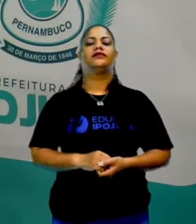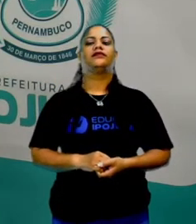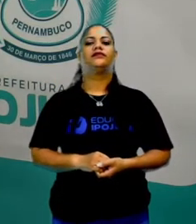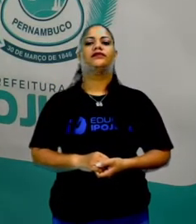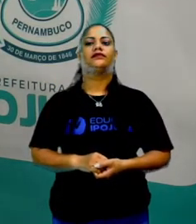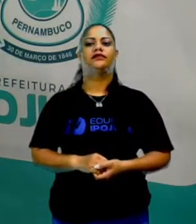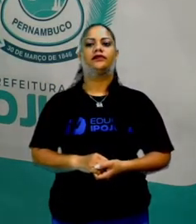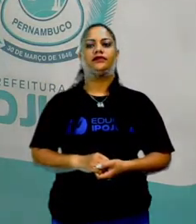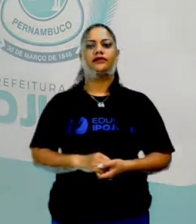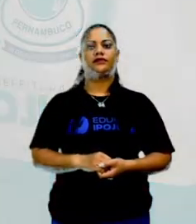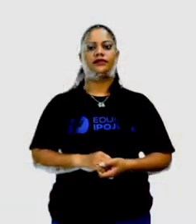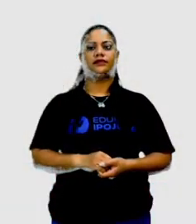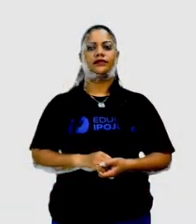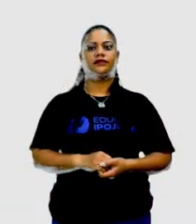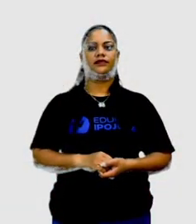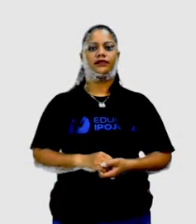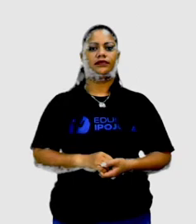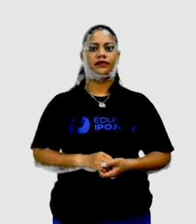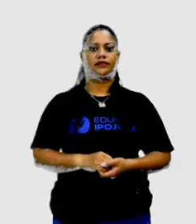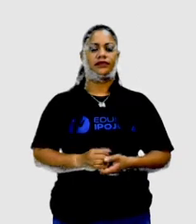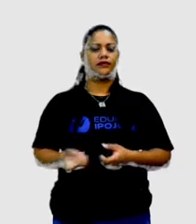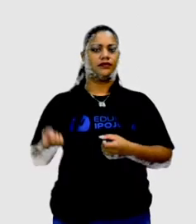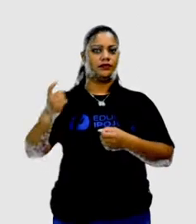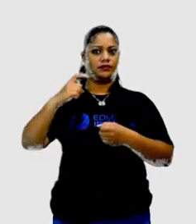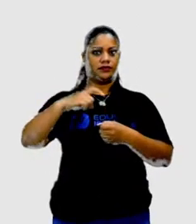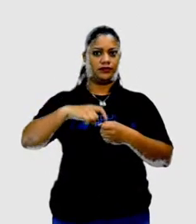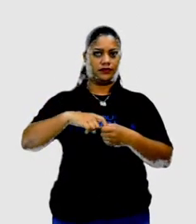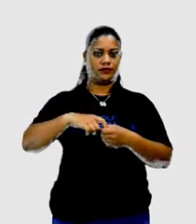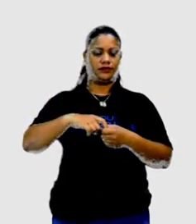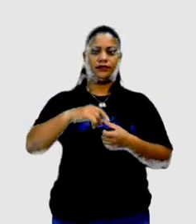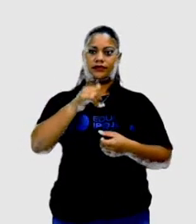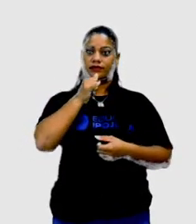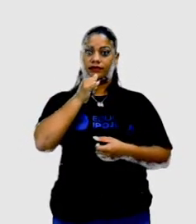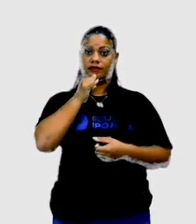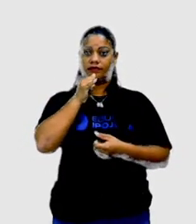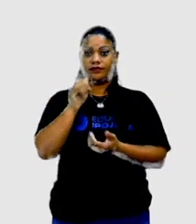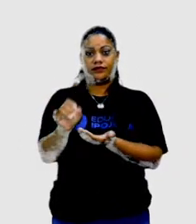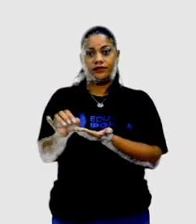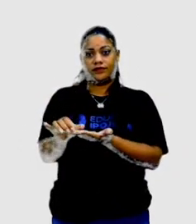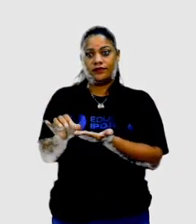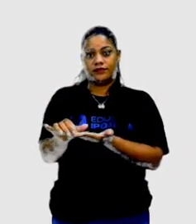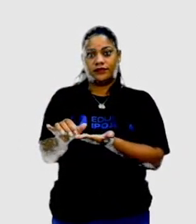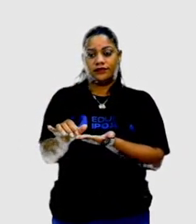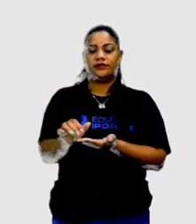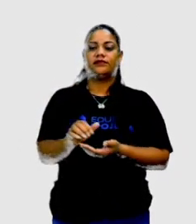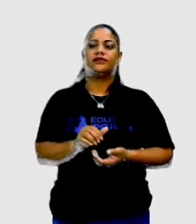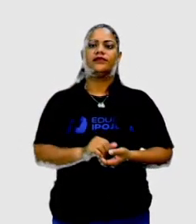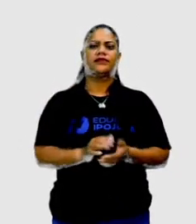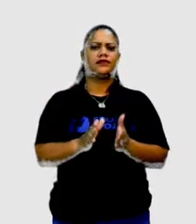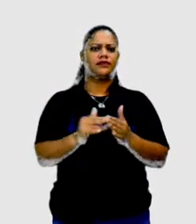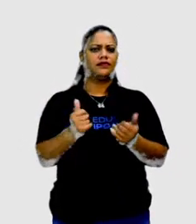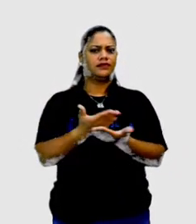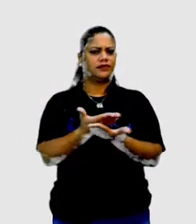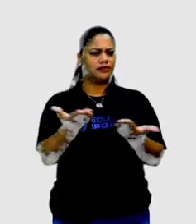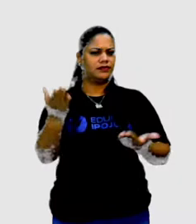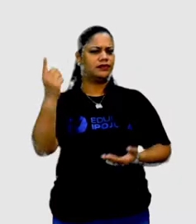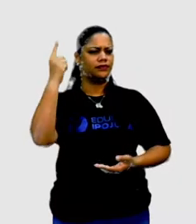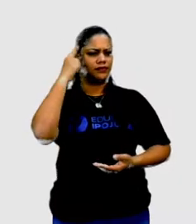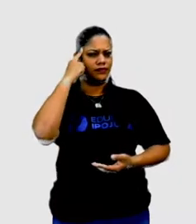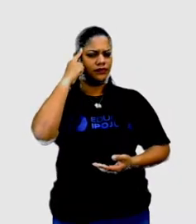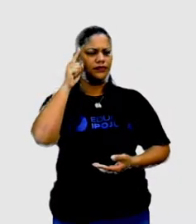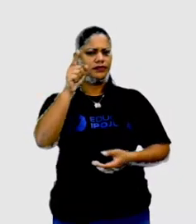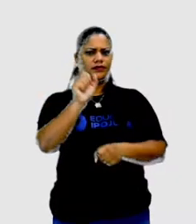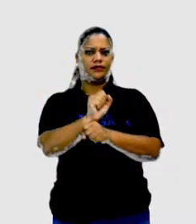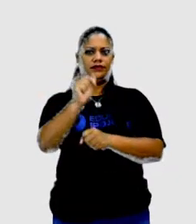aqui. Vou voltar ao exemplo das bolinhas de gude e aí pedir para vocês pensarem. Já parou